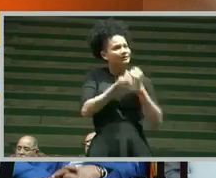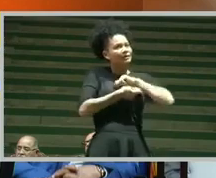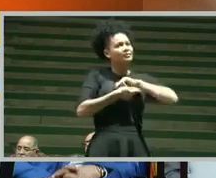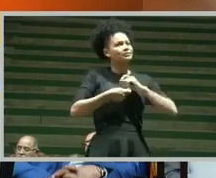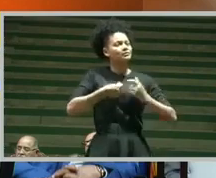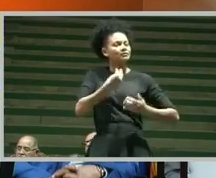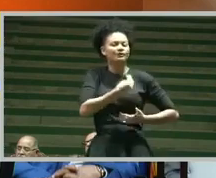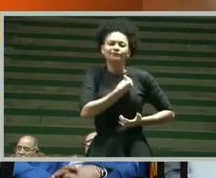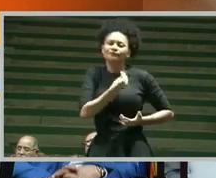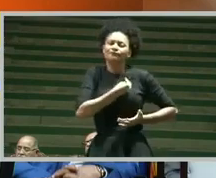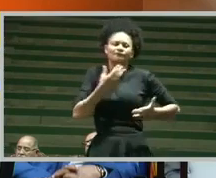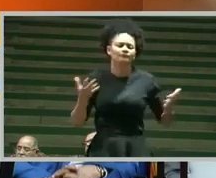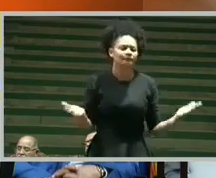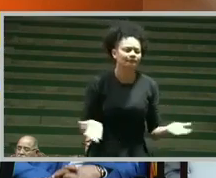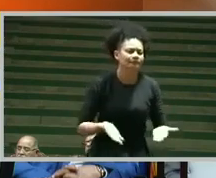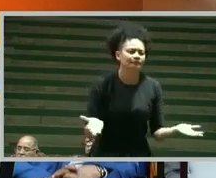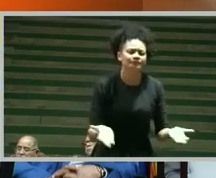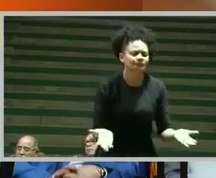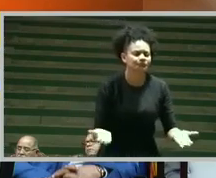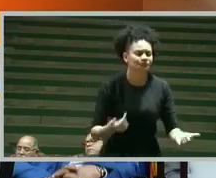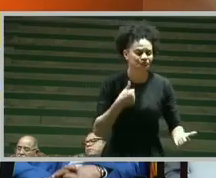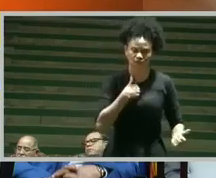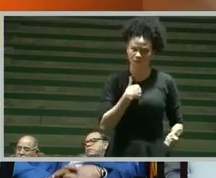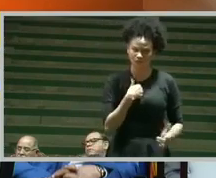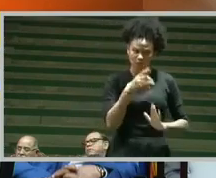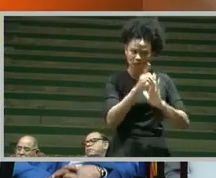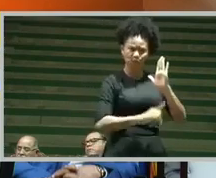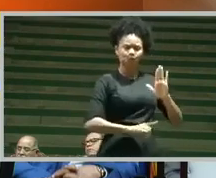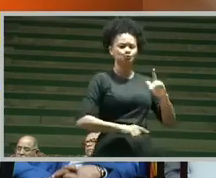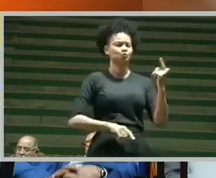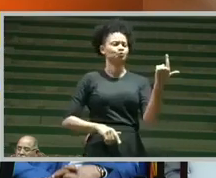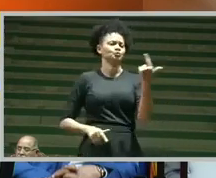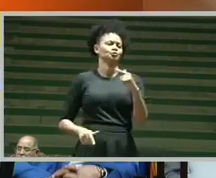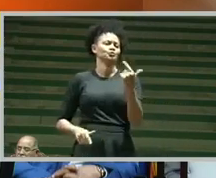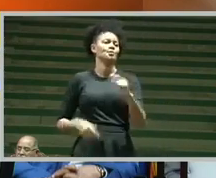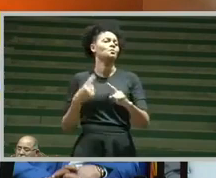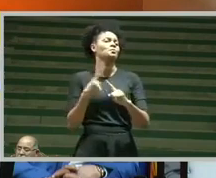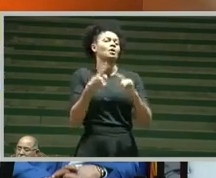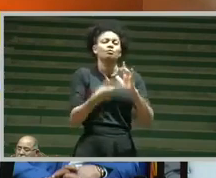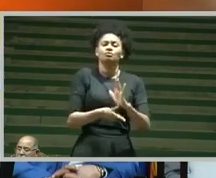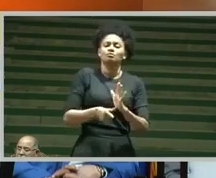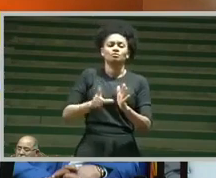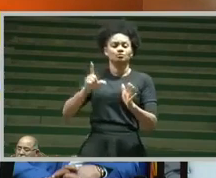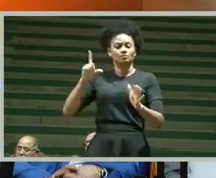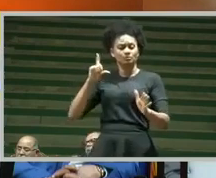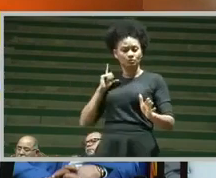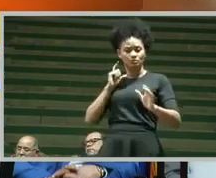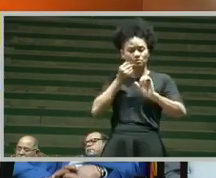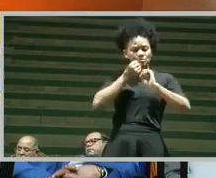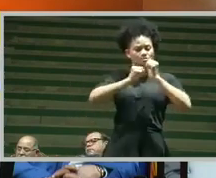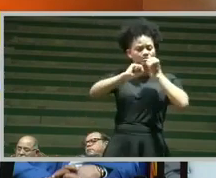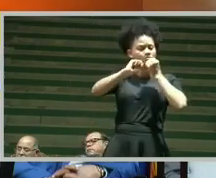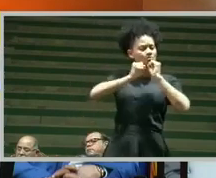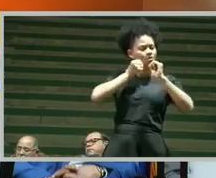atuais, eu não tenho esse direito, porque antes desse